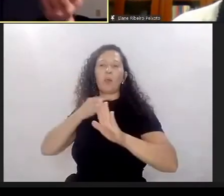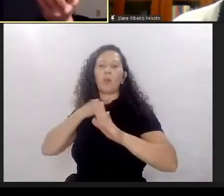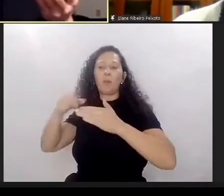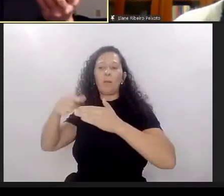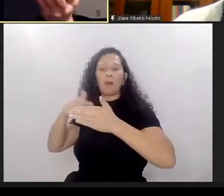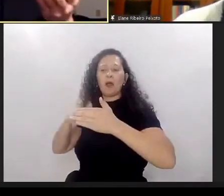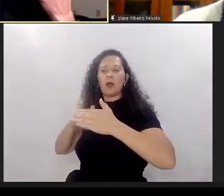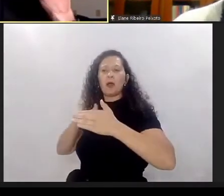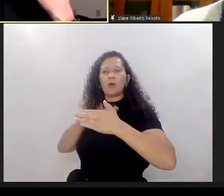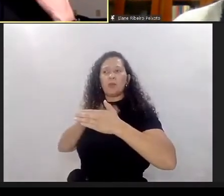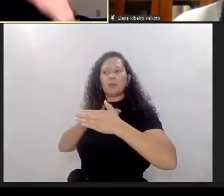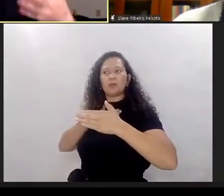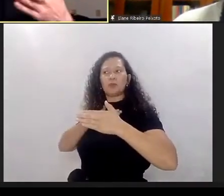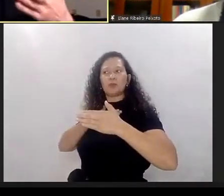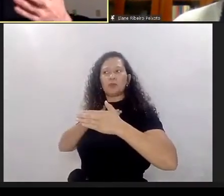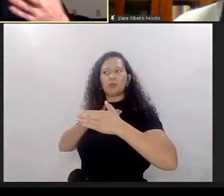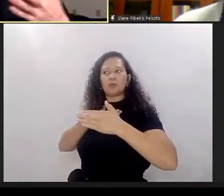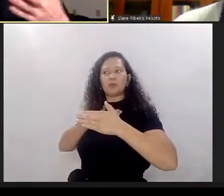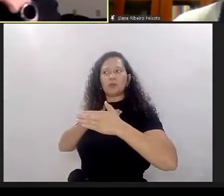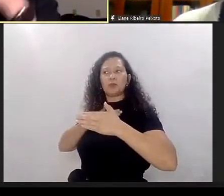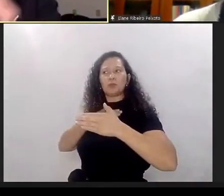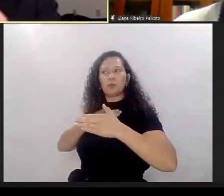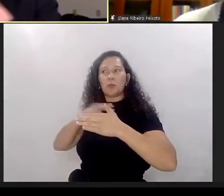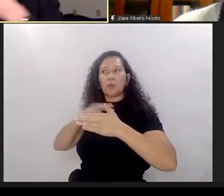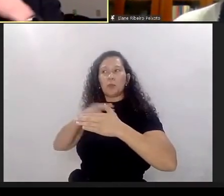acreditar nele, foi o fundador